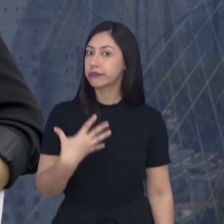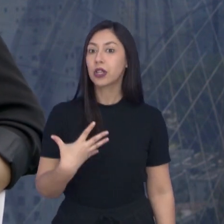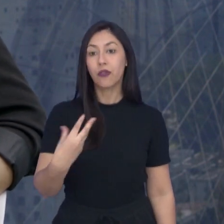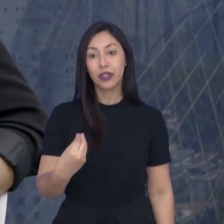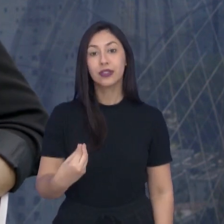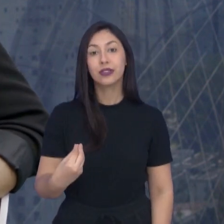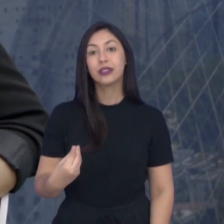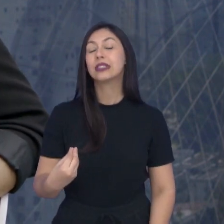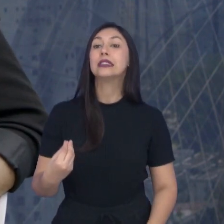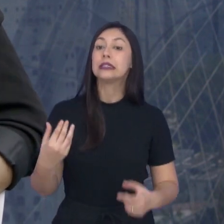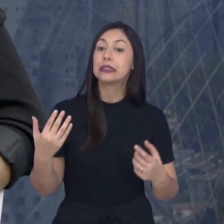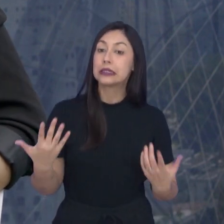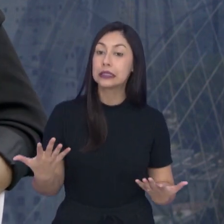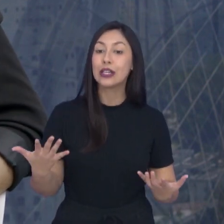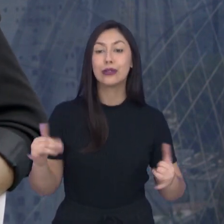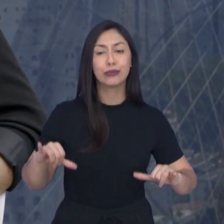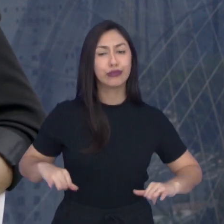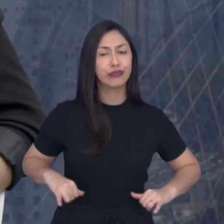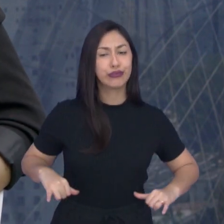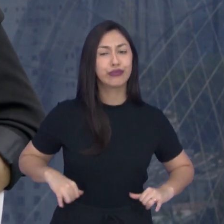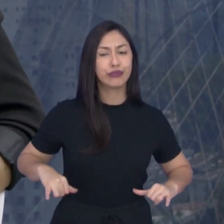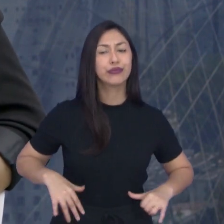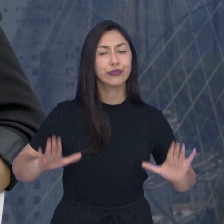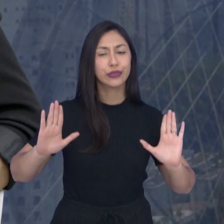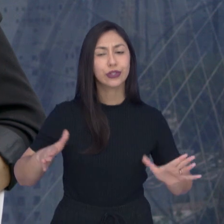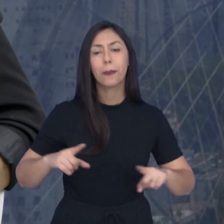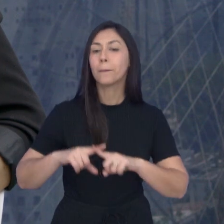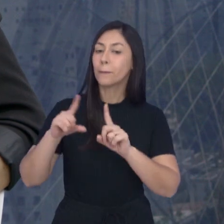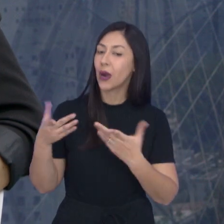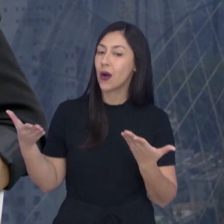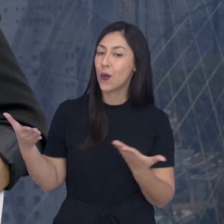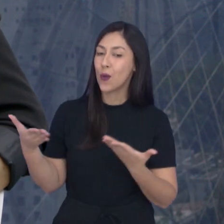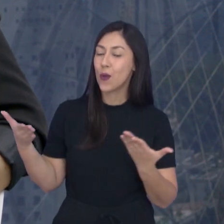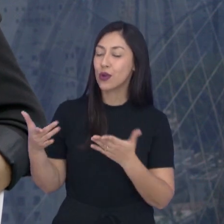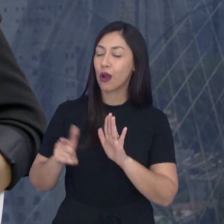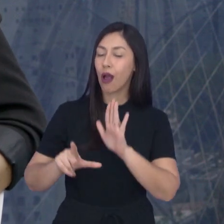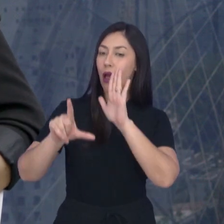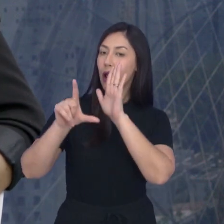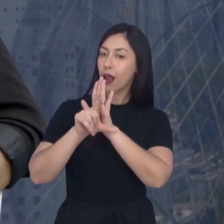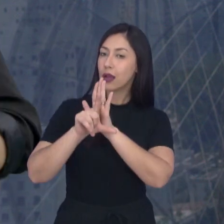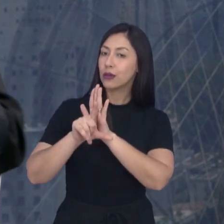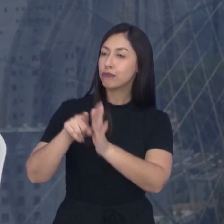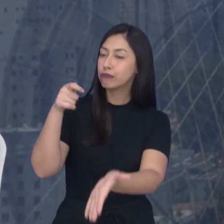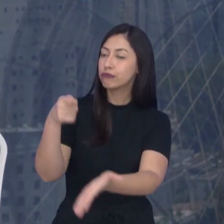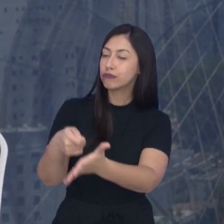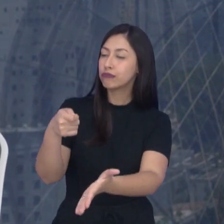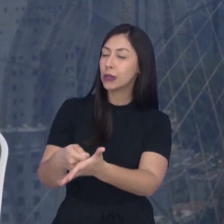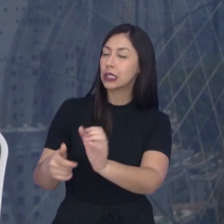sofri pela ausência dela. Bom, hoje a gente, na nossa legislação, prevê essa estabilidade. O que é